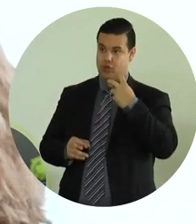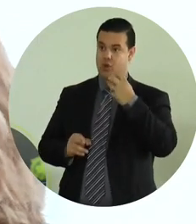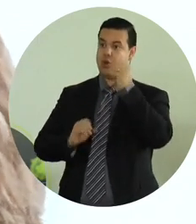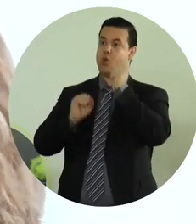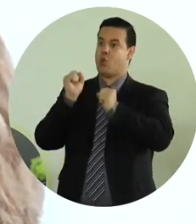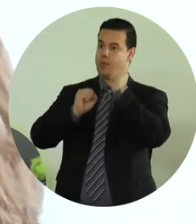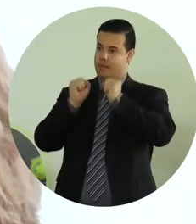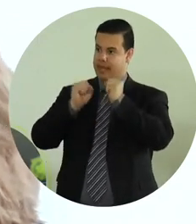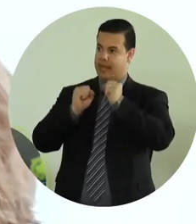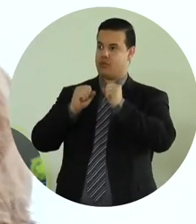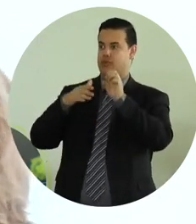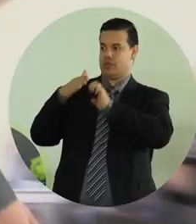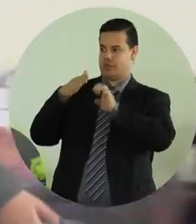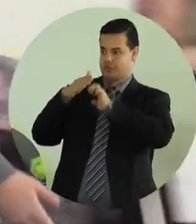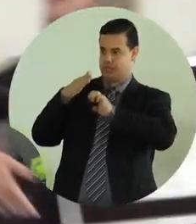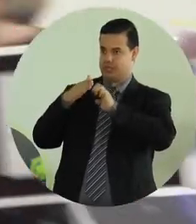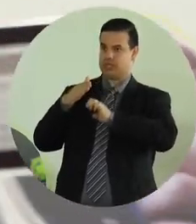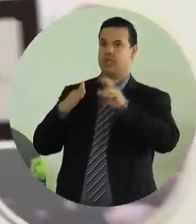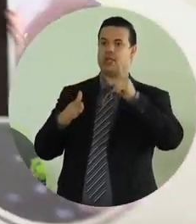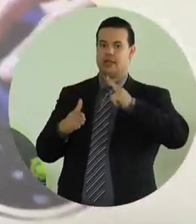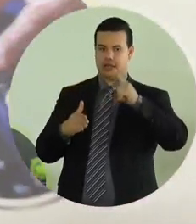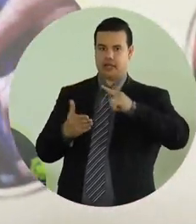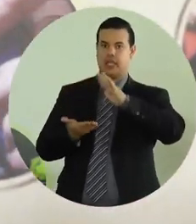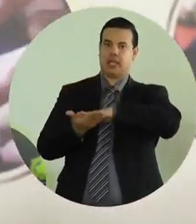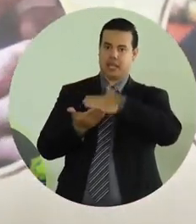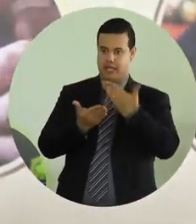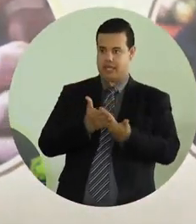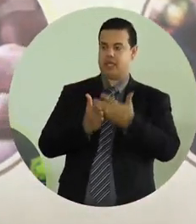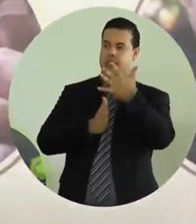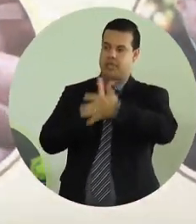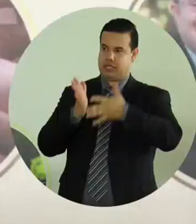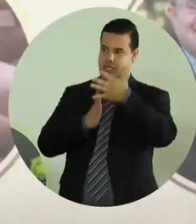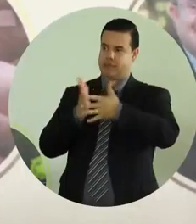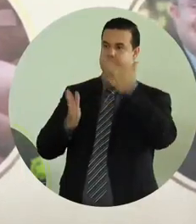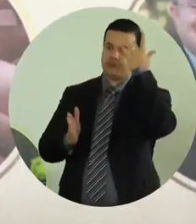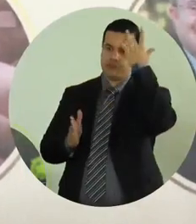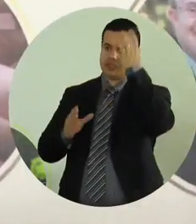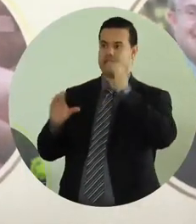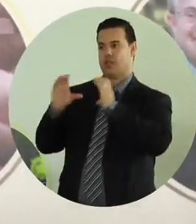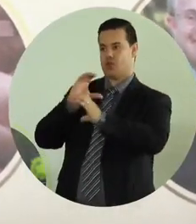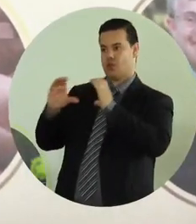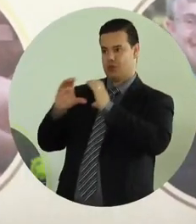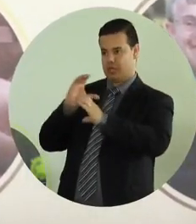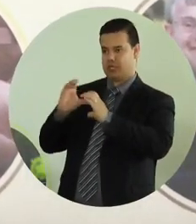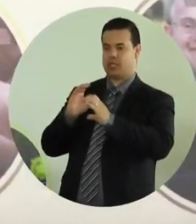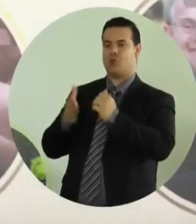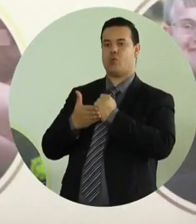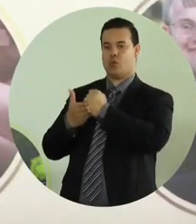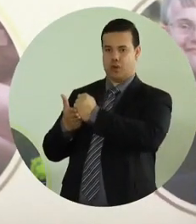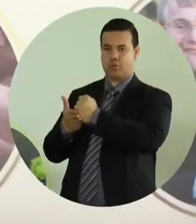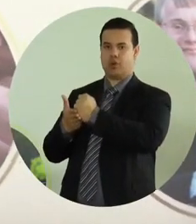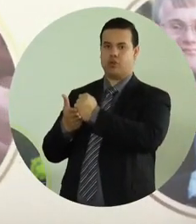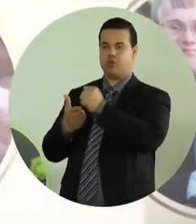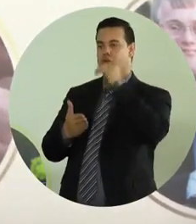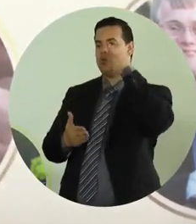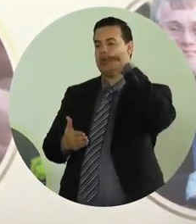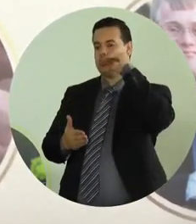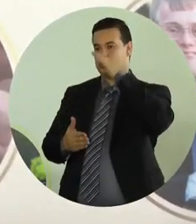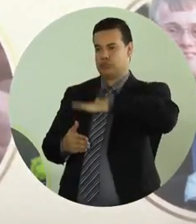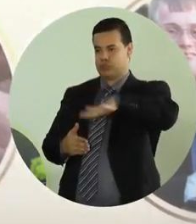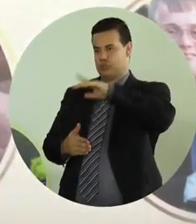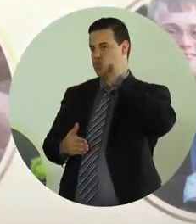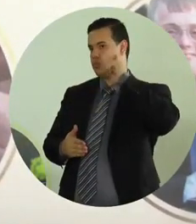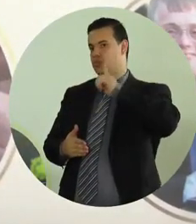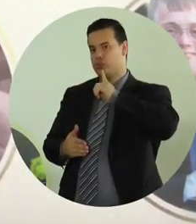empresa. É um dicionário de Libras para facilitar a comunicação com colaboradores com deficiência auditiva nos